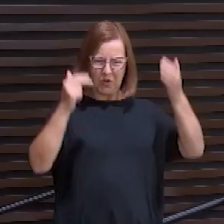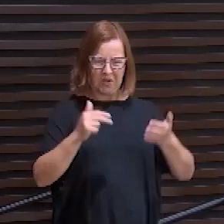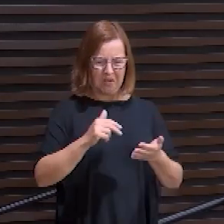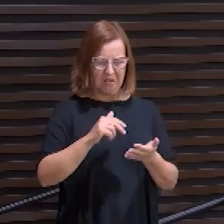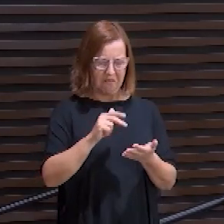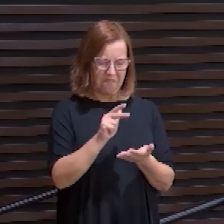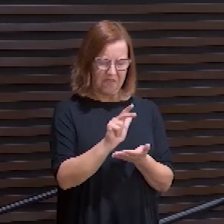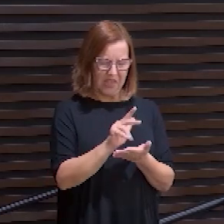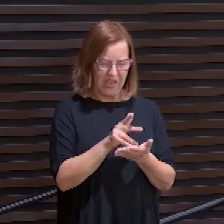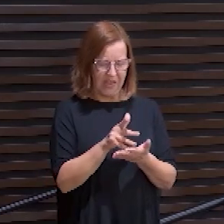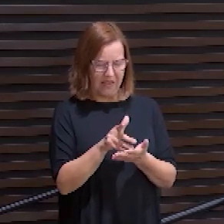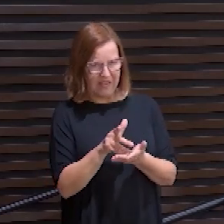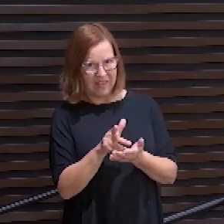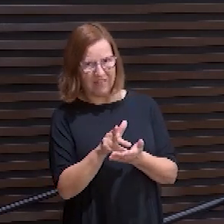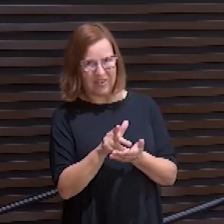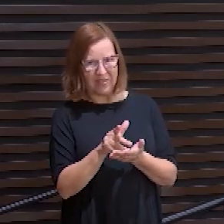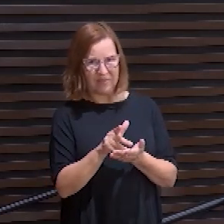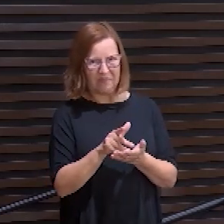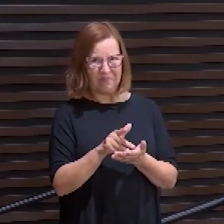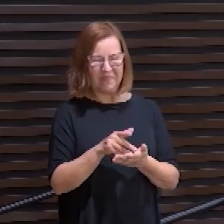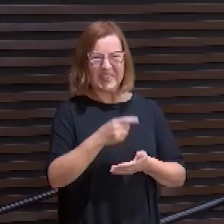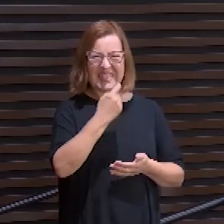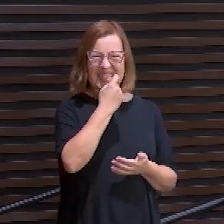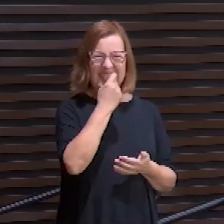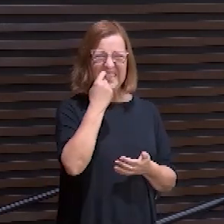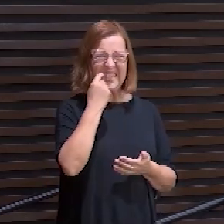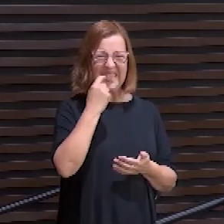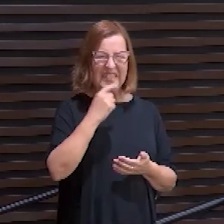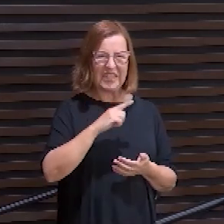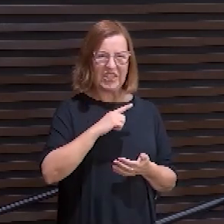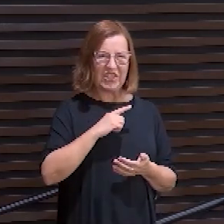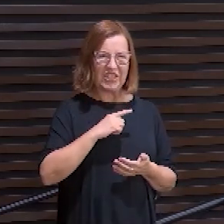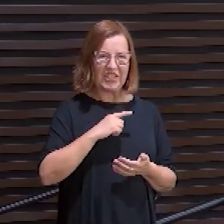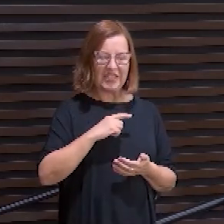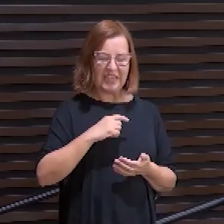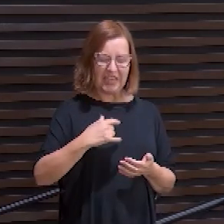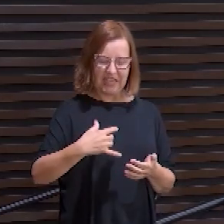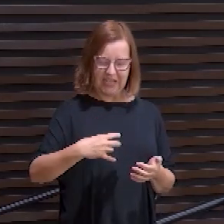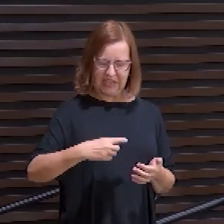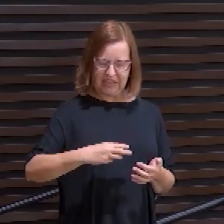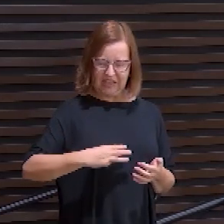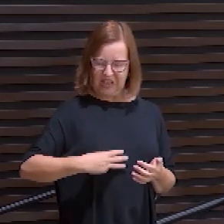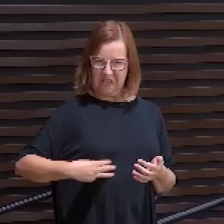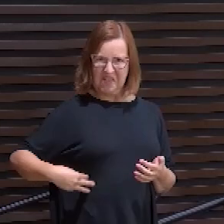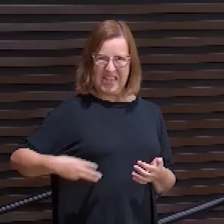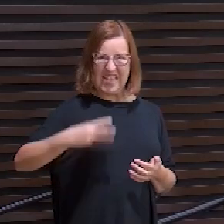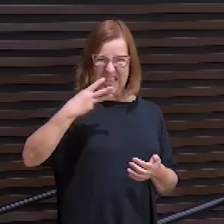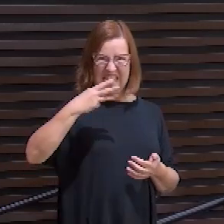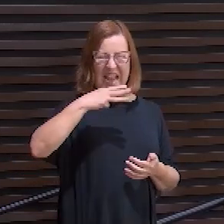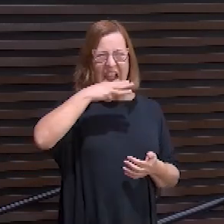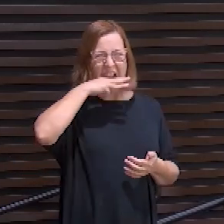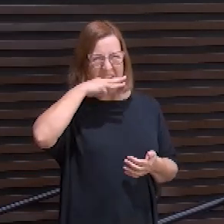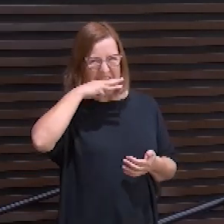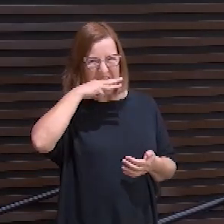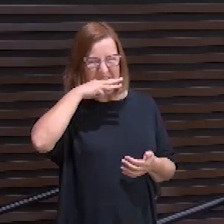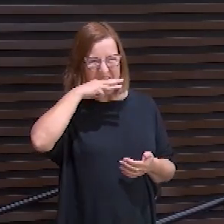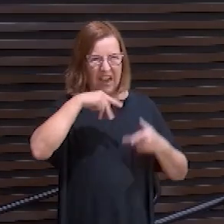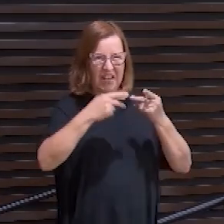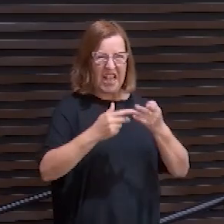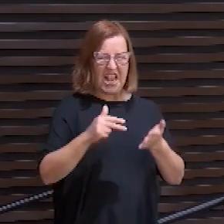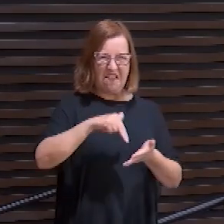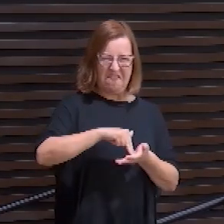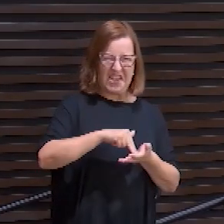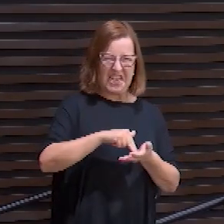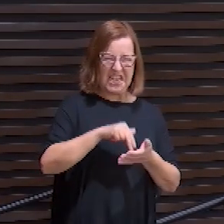lados. Na boca, entre os dentes, trazia 3 costelas, e lhe diziam: levanta-te, devora muita